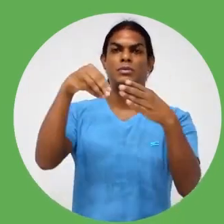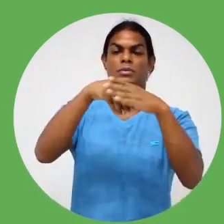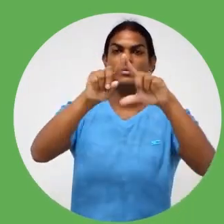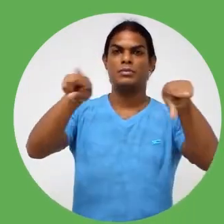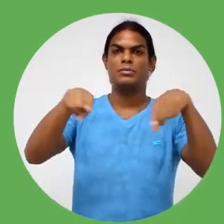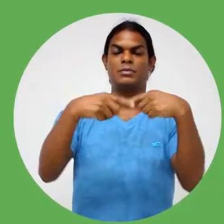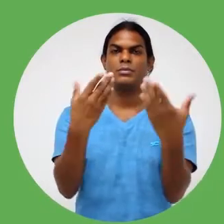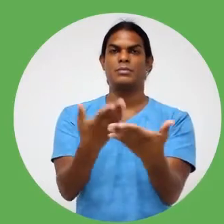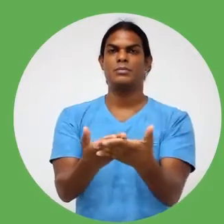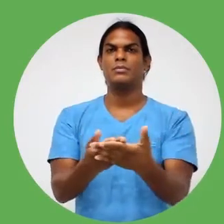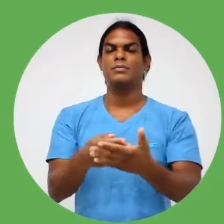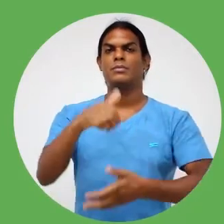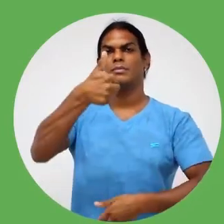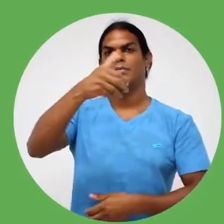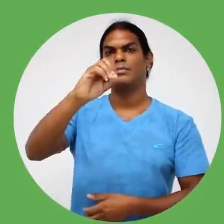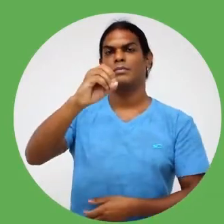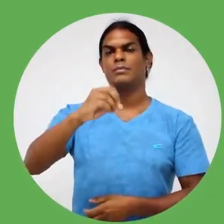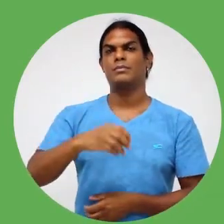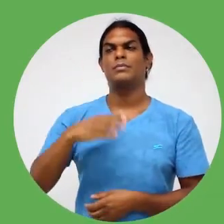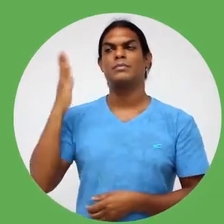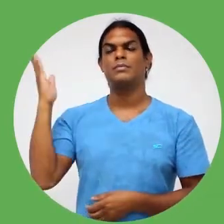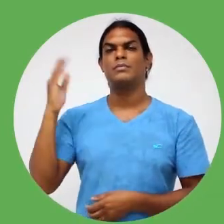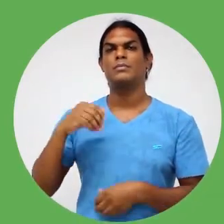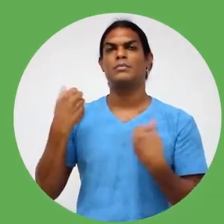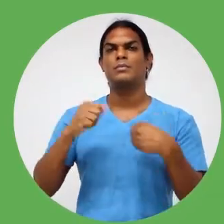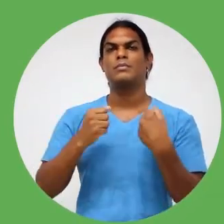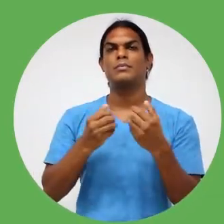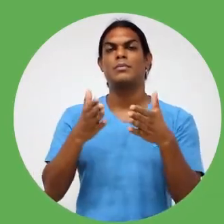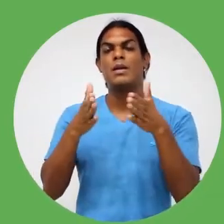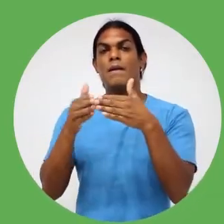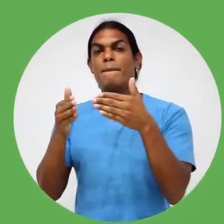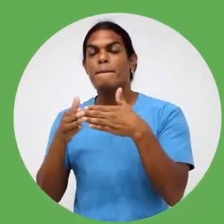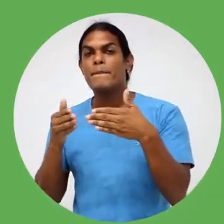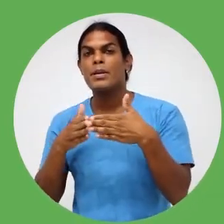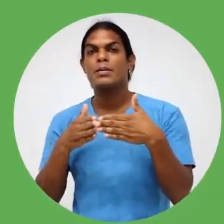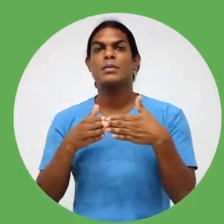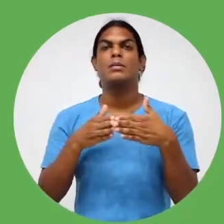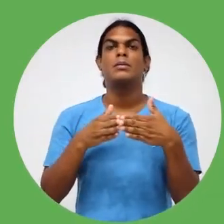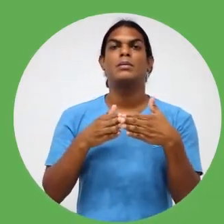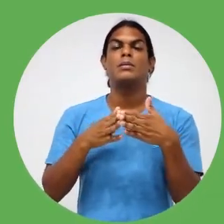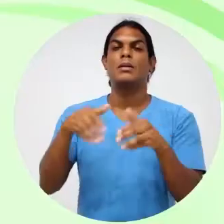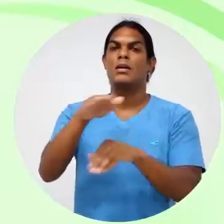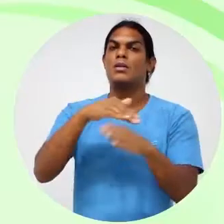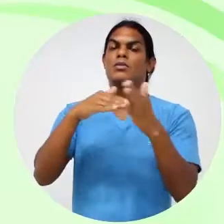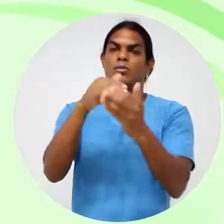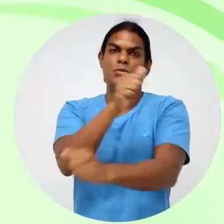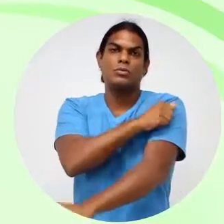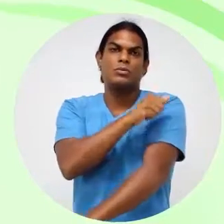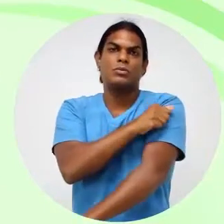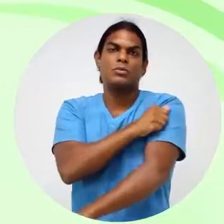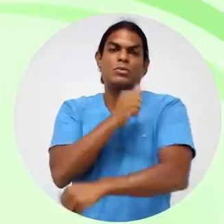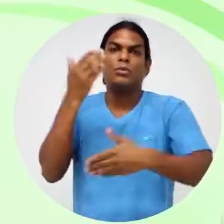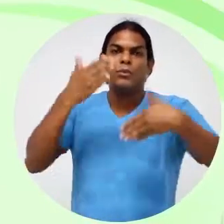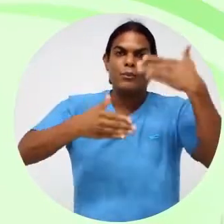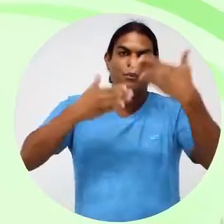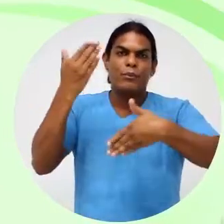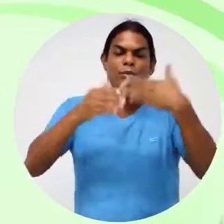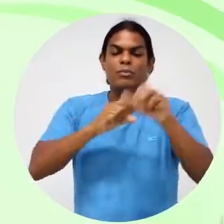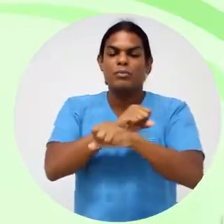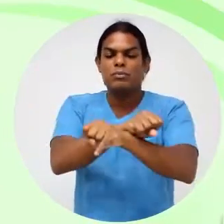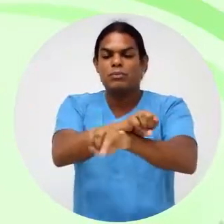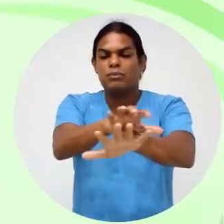posso pedir aos alunos para compartilharem conteúdo relevante. Um caso bem interessante que eu vi